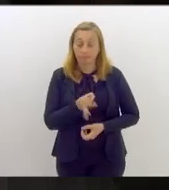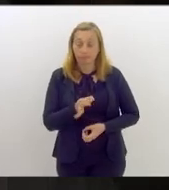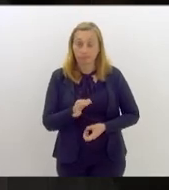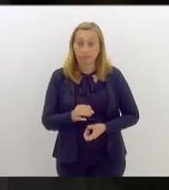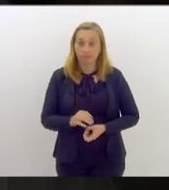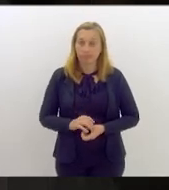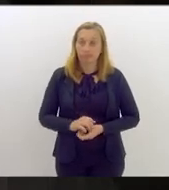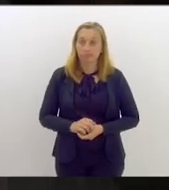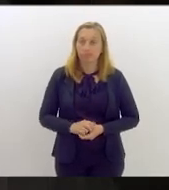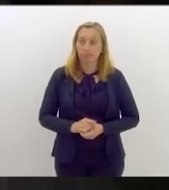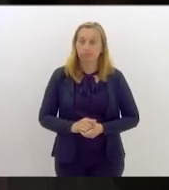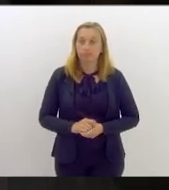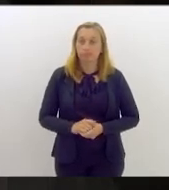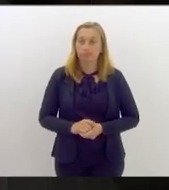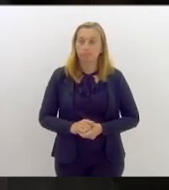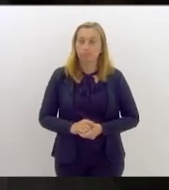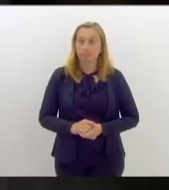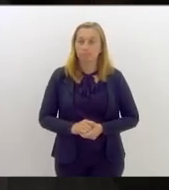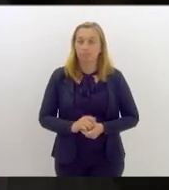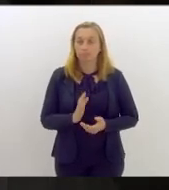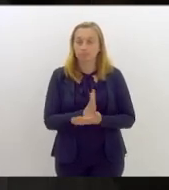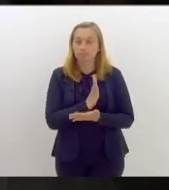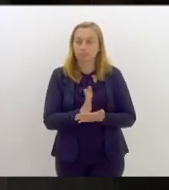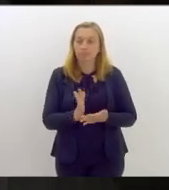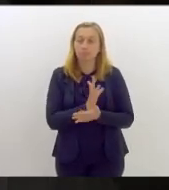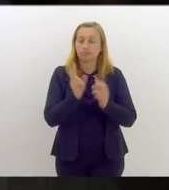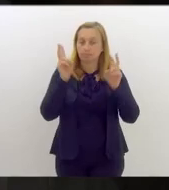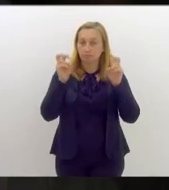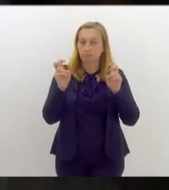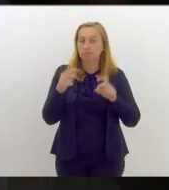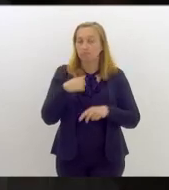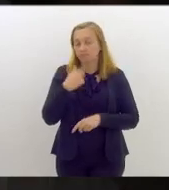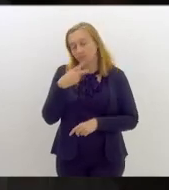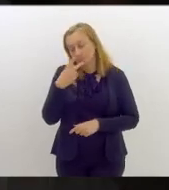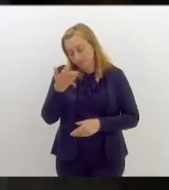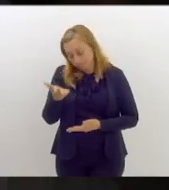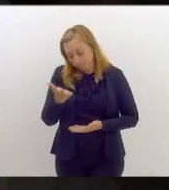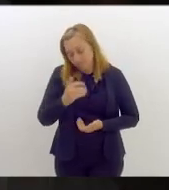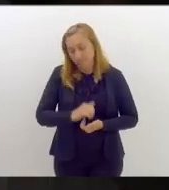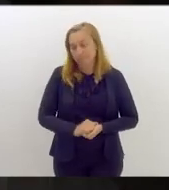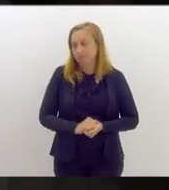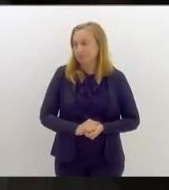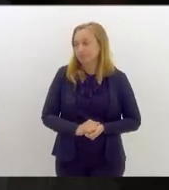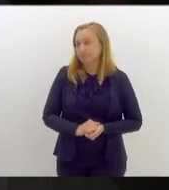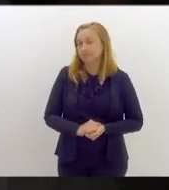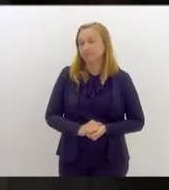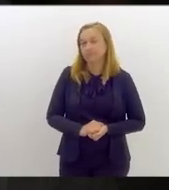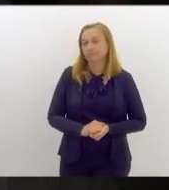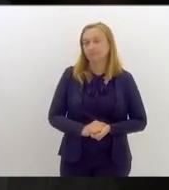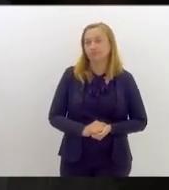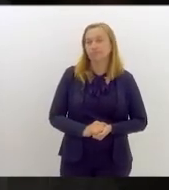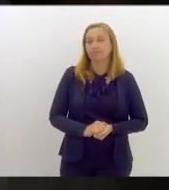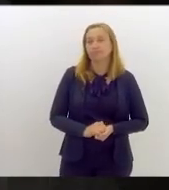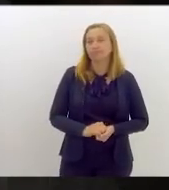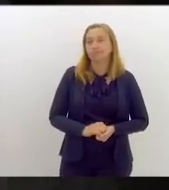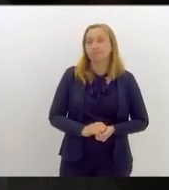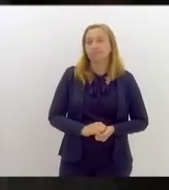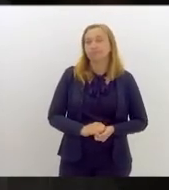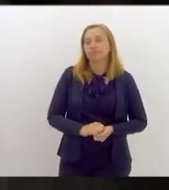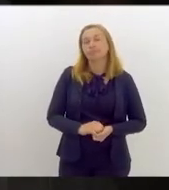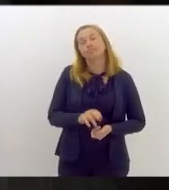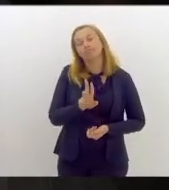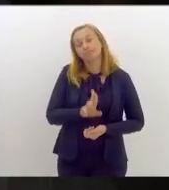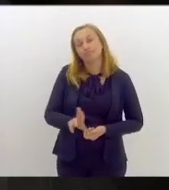exatamente nos termos de alguma dessas questões que eu acabei aqui de citar, né? Por